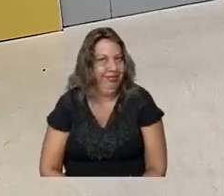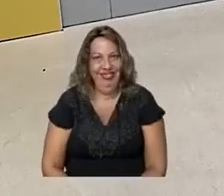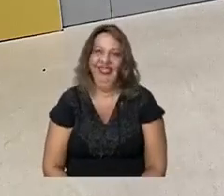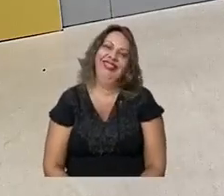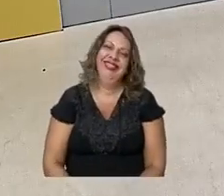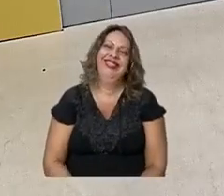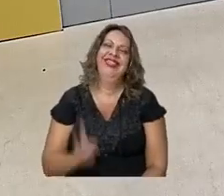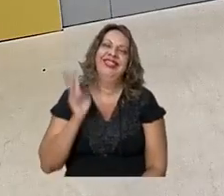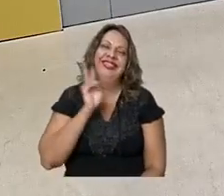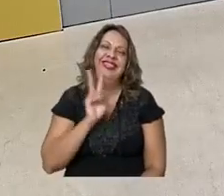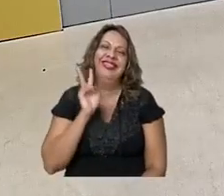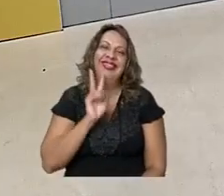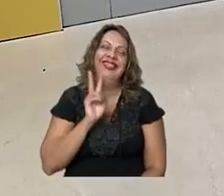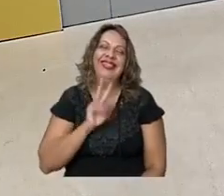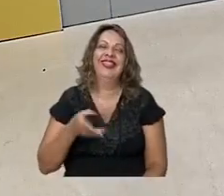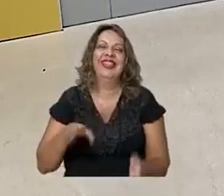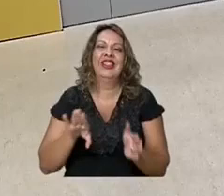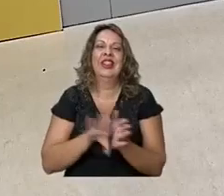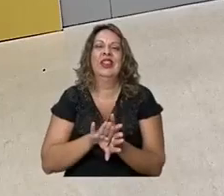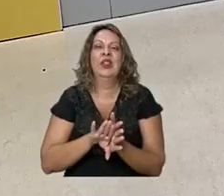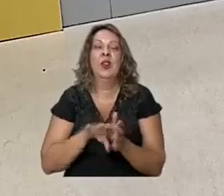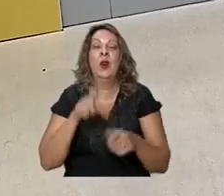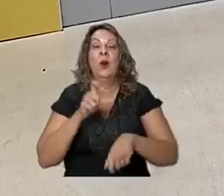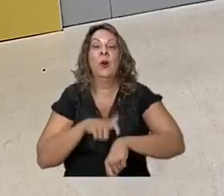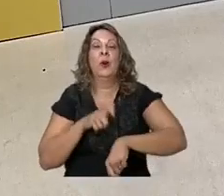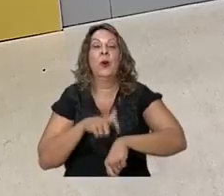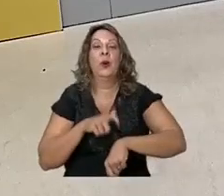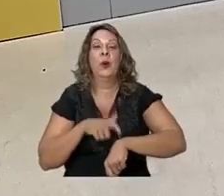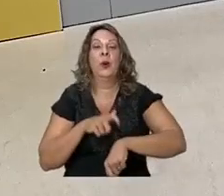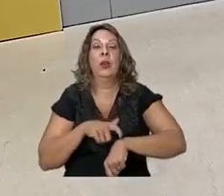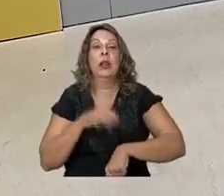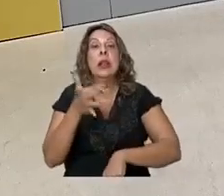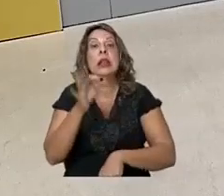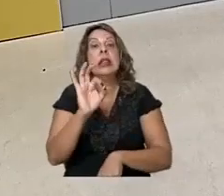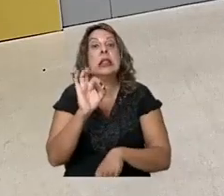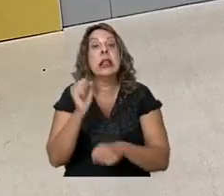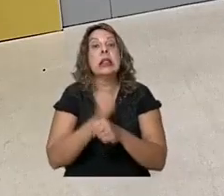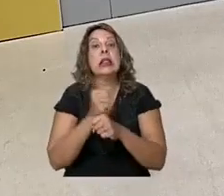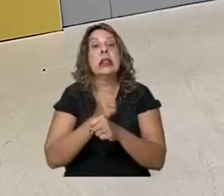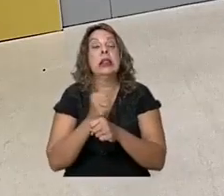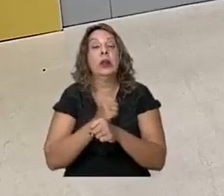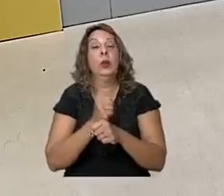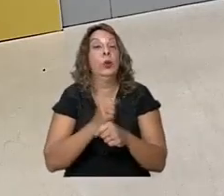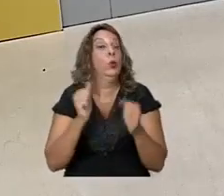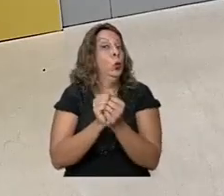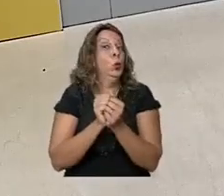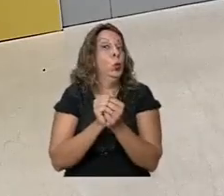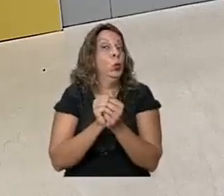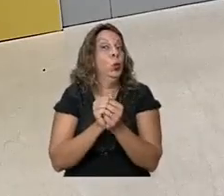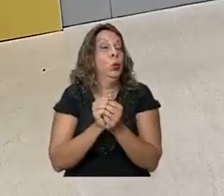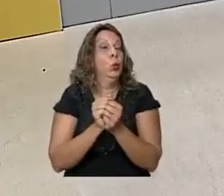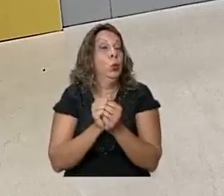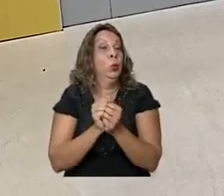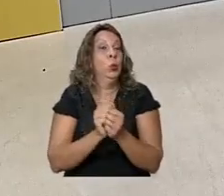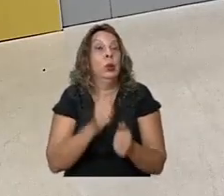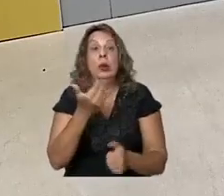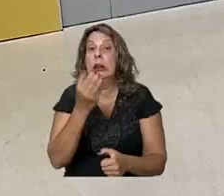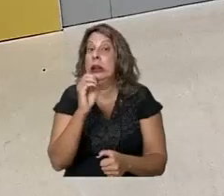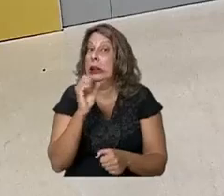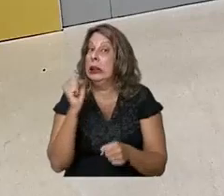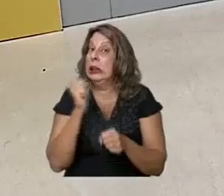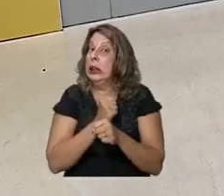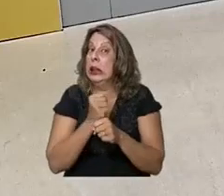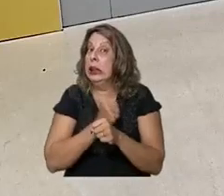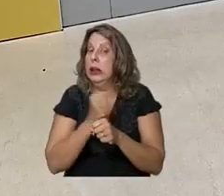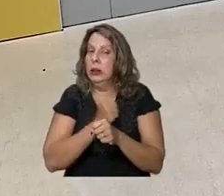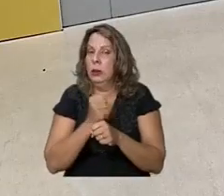lembrar vocês que tá chegando perto, hein? Daqui a pouquinho a gente comemora 10 anos junto com o Sergipe. Menino! 10